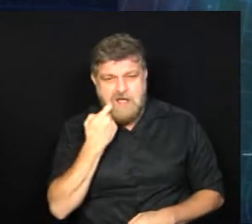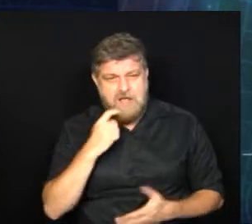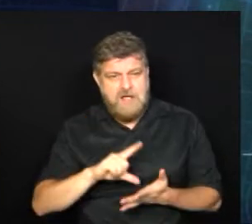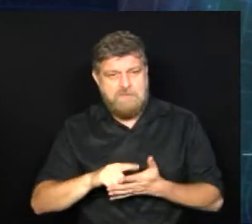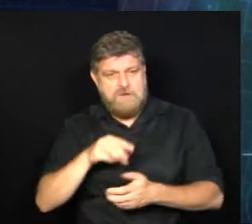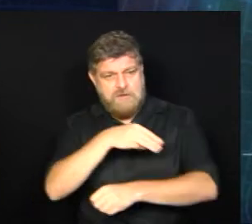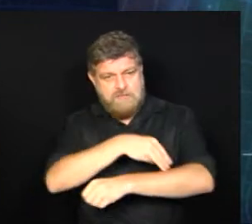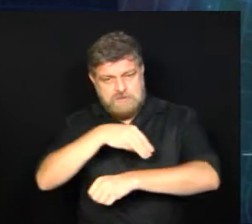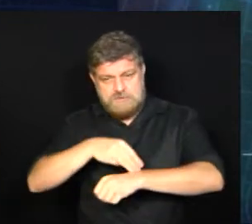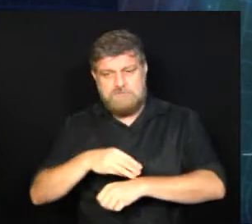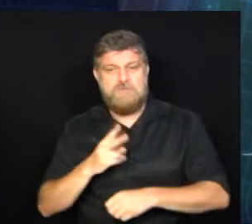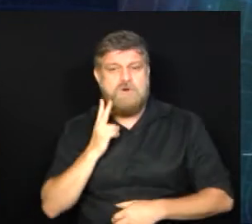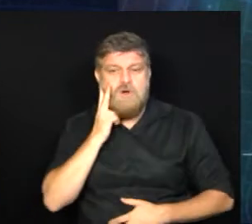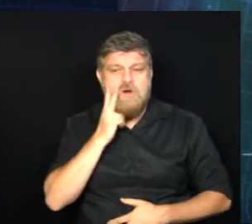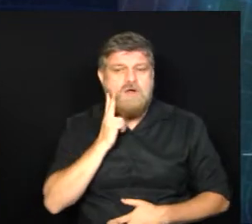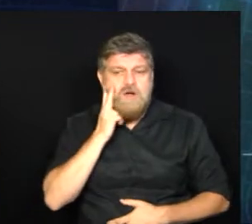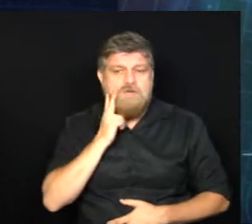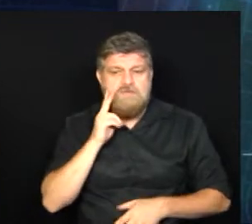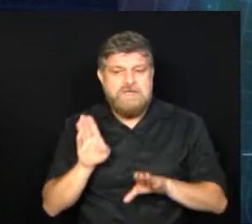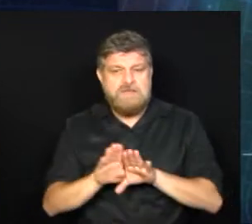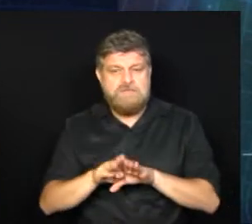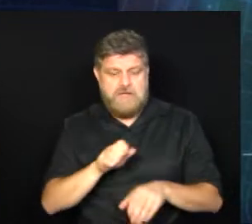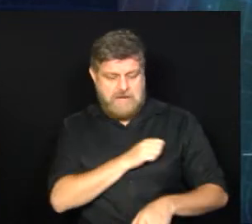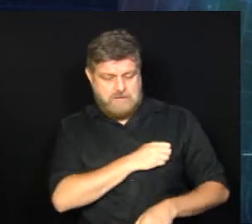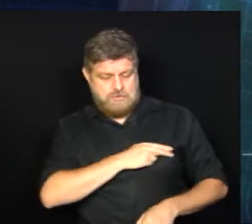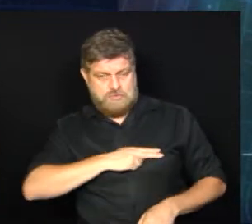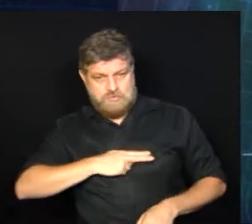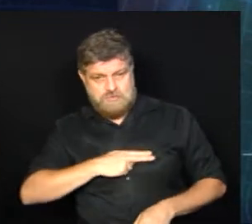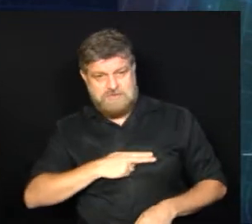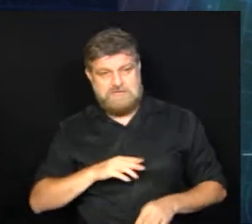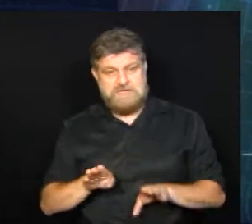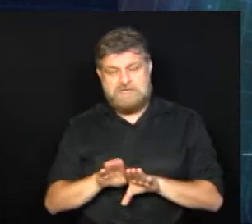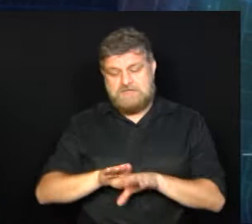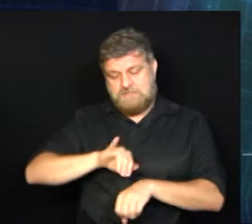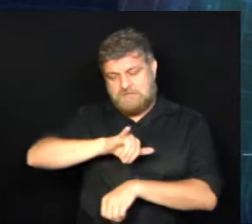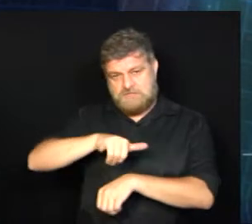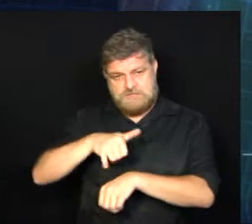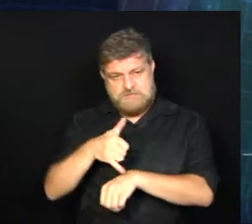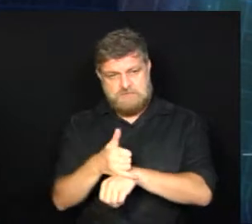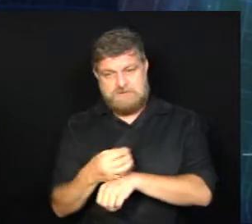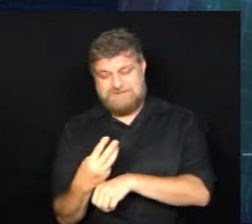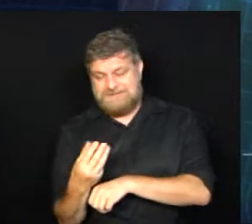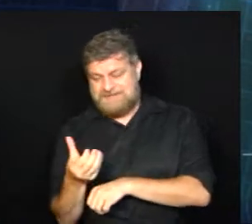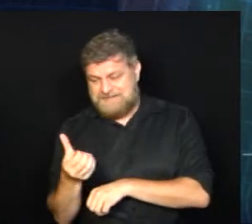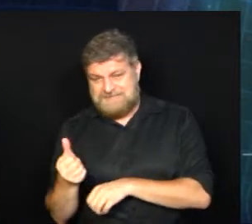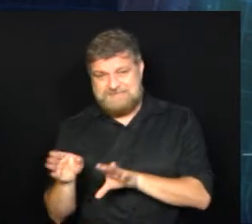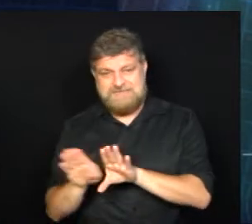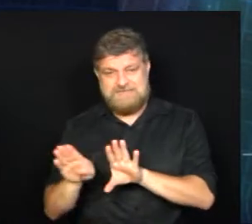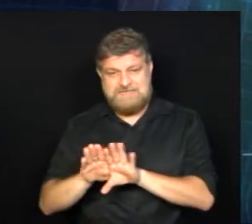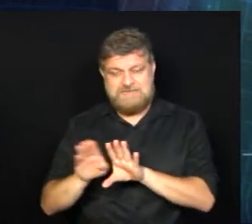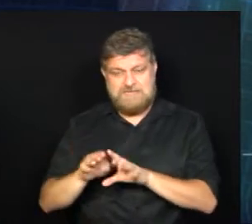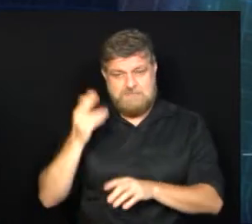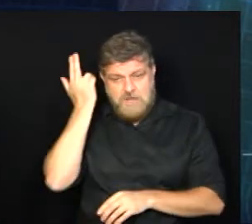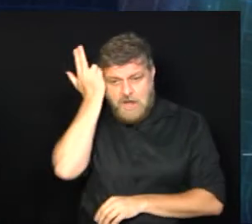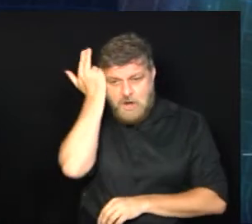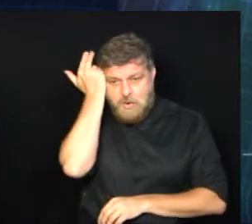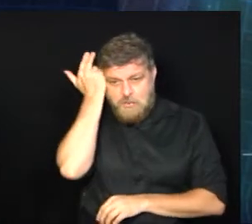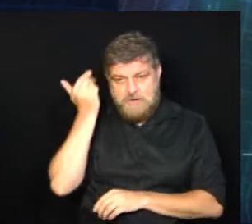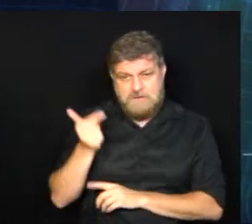49, Vinhedo 48, Arthur Nogueira 37, Jaguariúna 36, Engenheiro Coelho